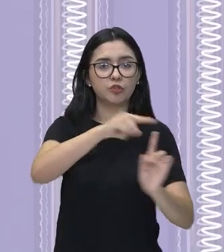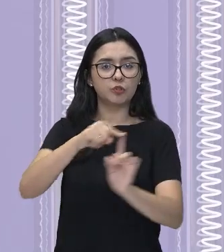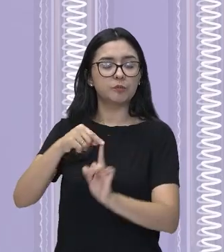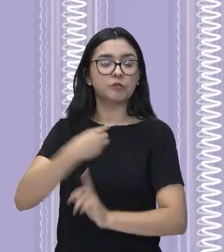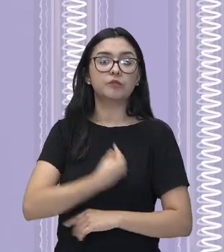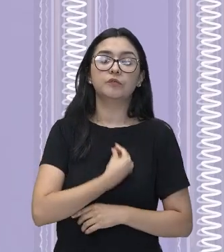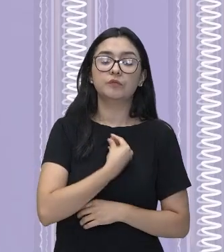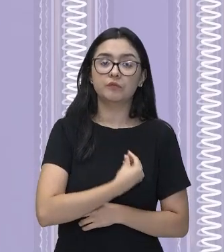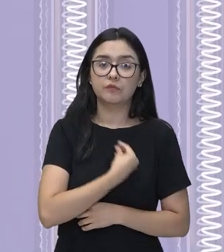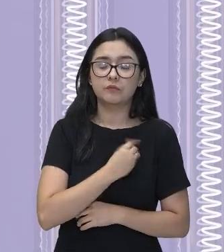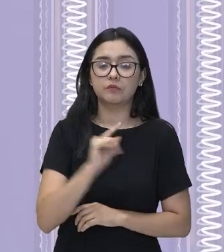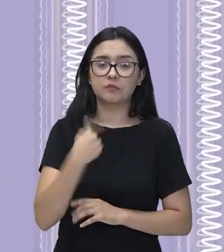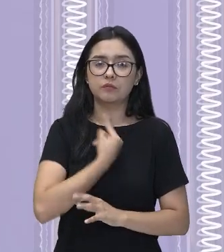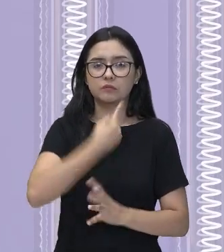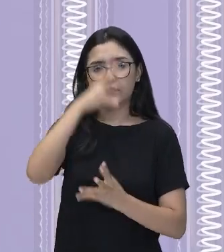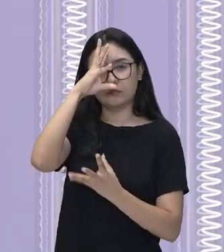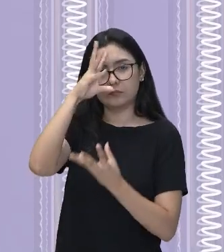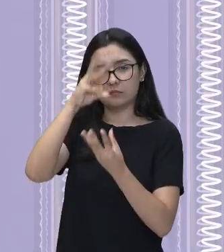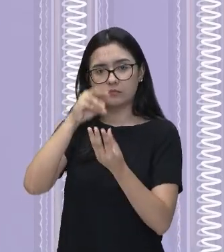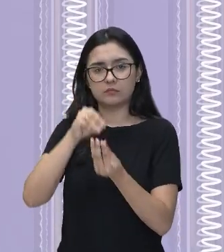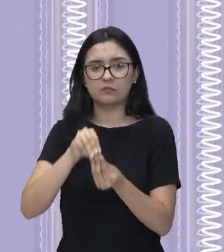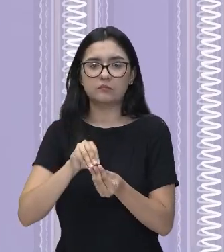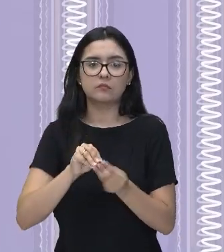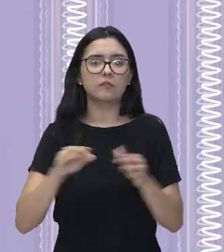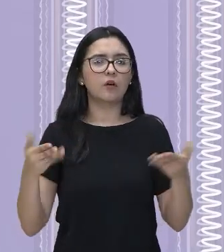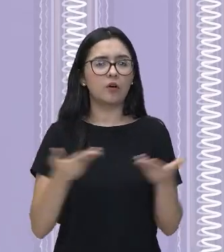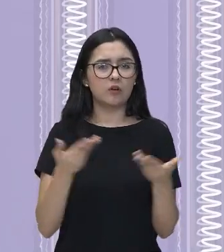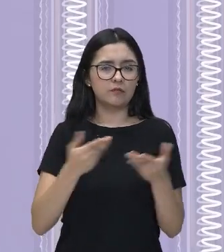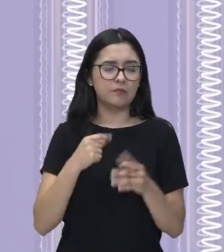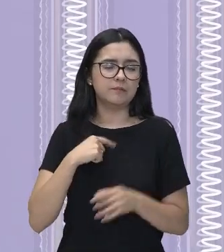Para que a gente possa entender isso, vamos ouvir